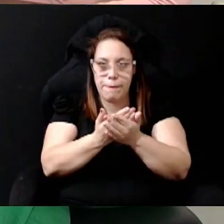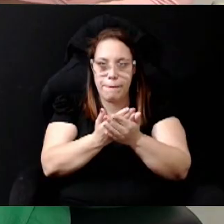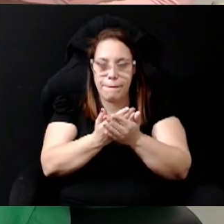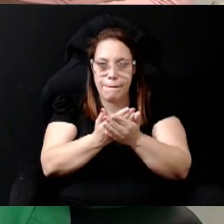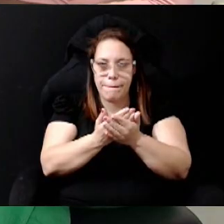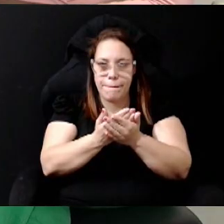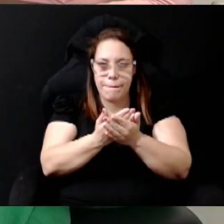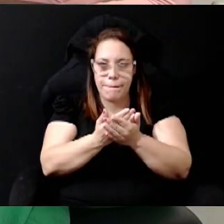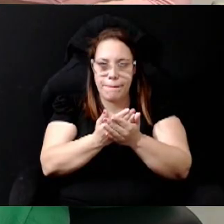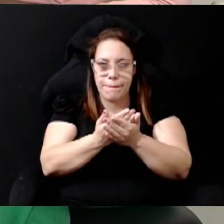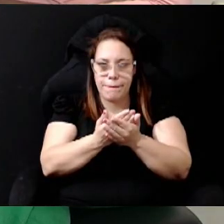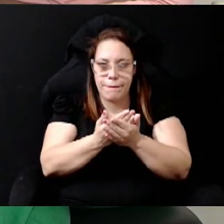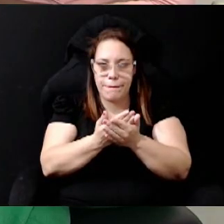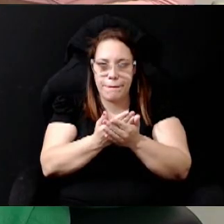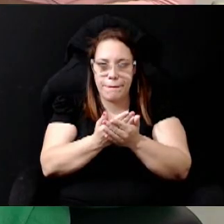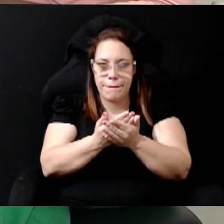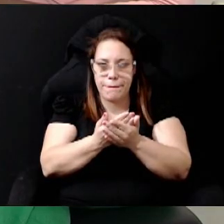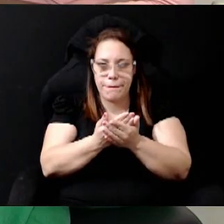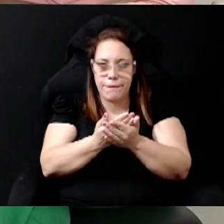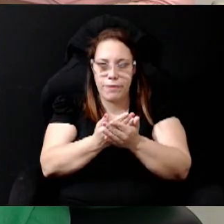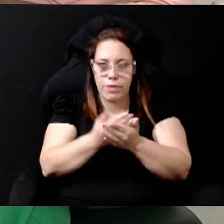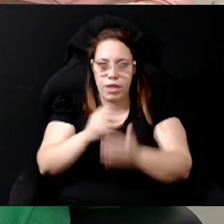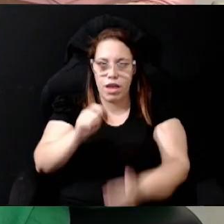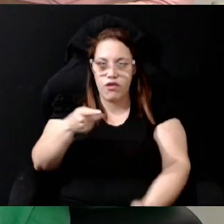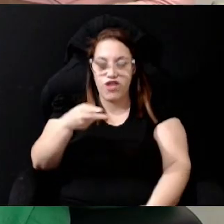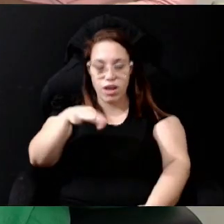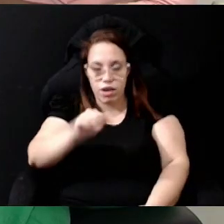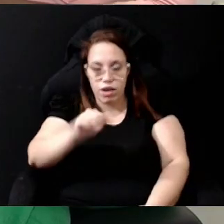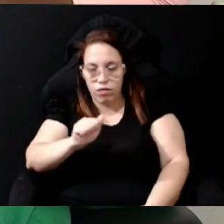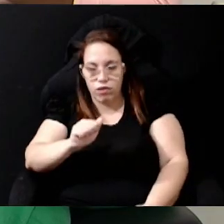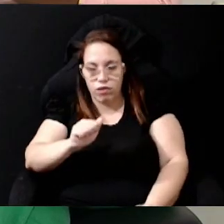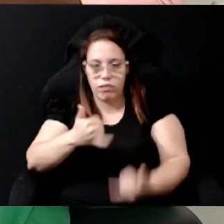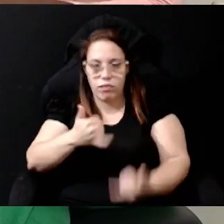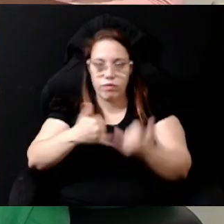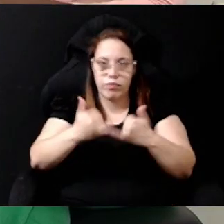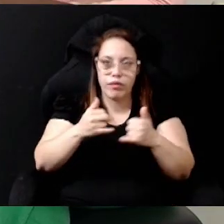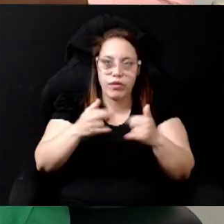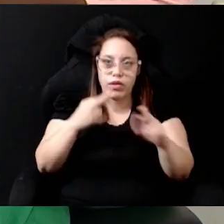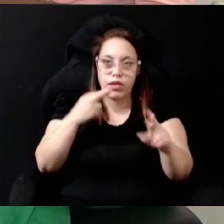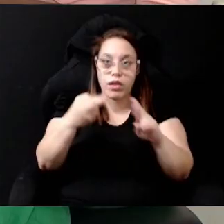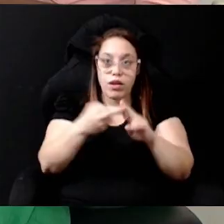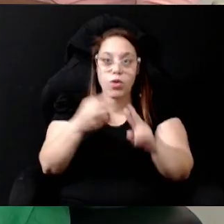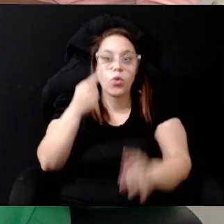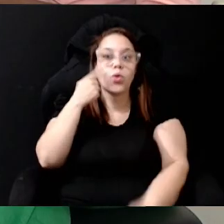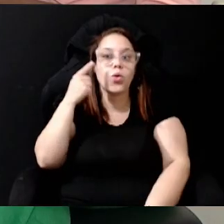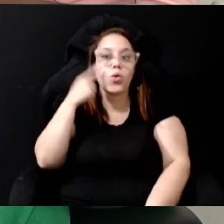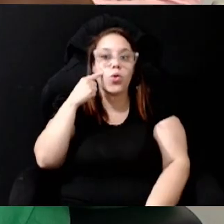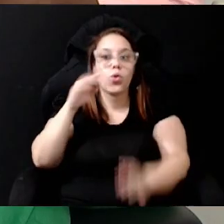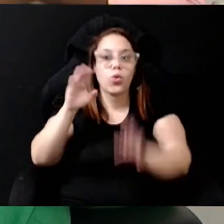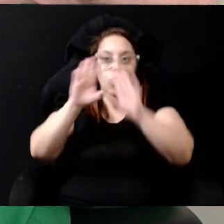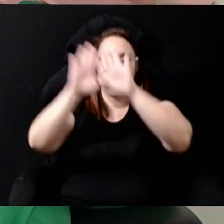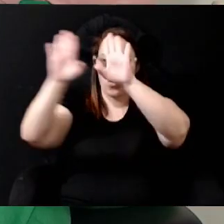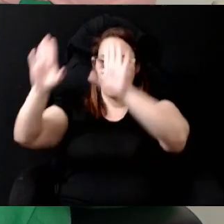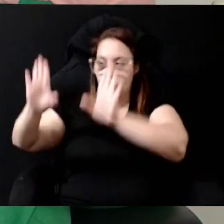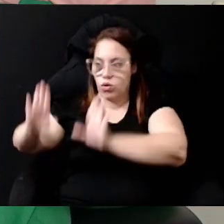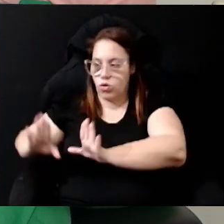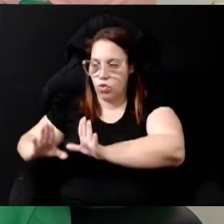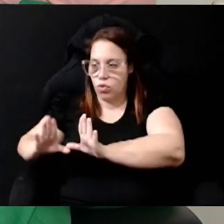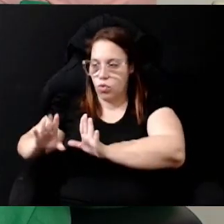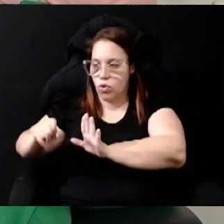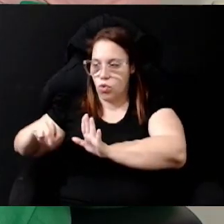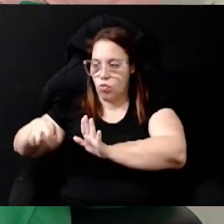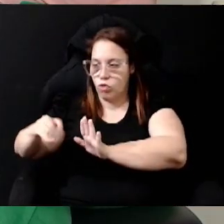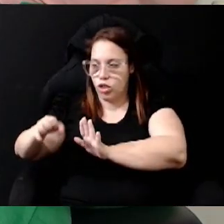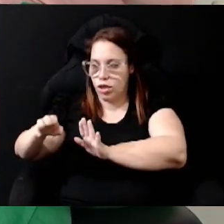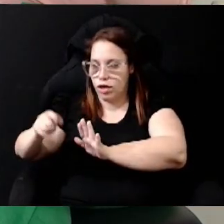escola, vou levar uma brincadeira amarelinha africana para minha escola, que é uma brincadeira africana. Mas tem que referenciar. Olha, veio de um